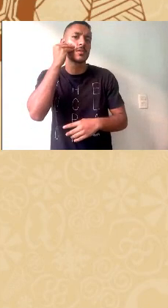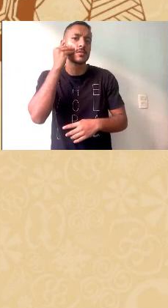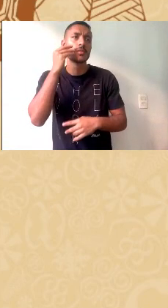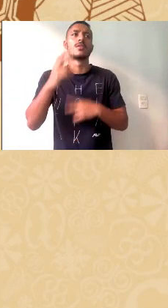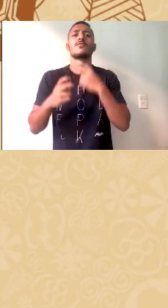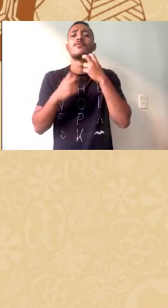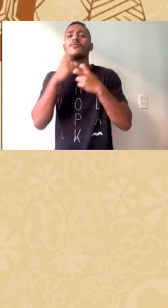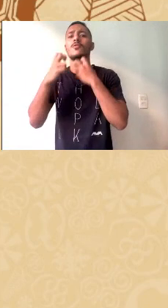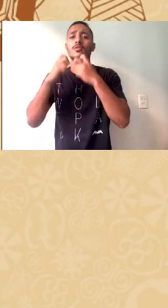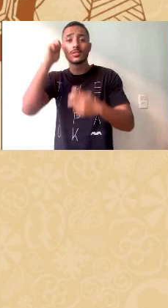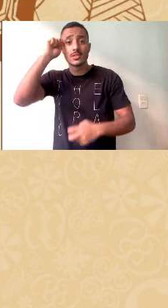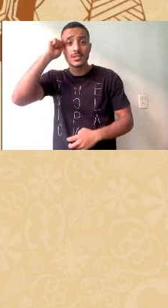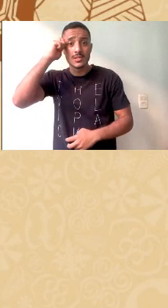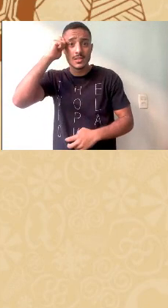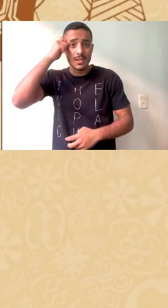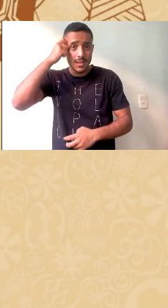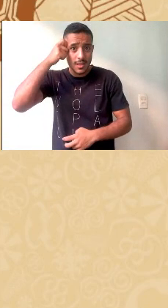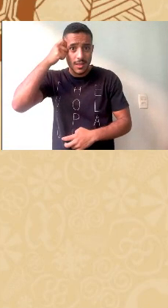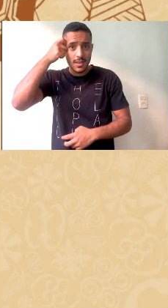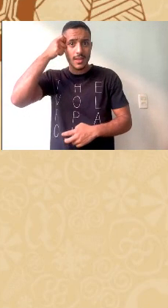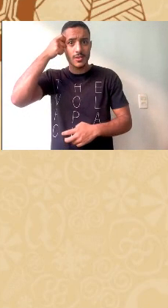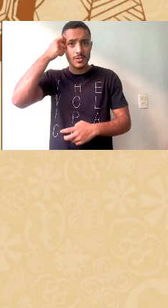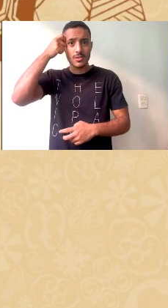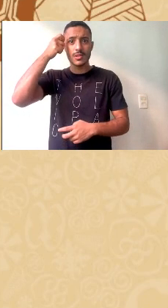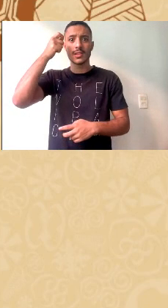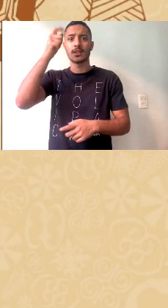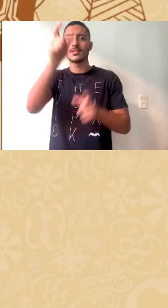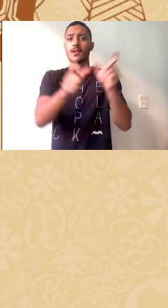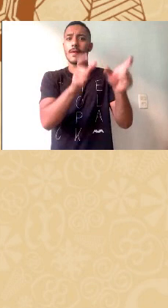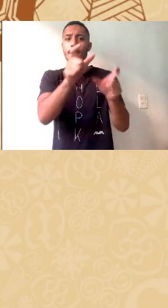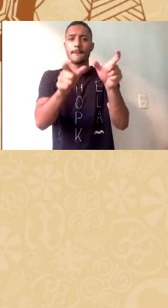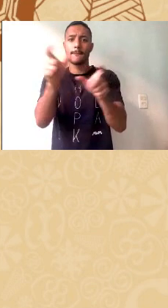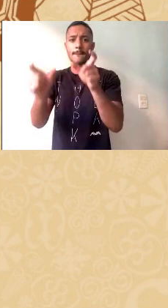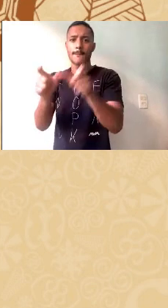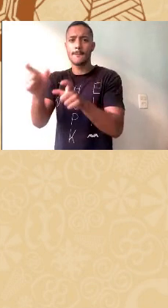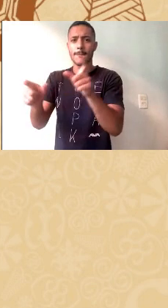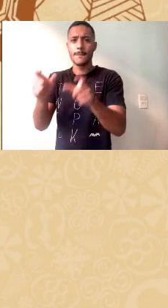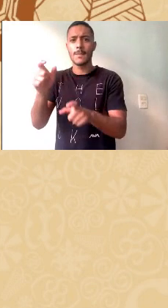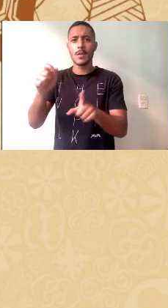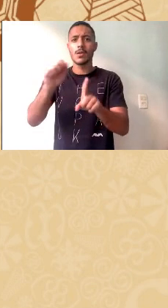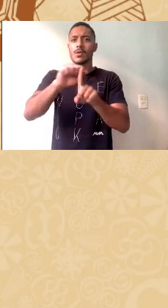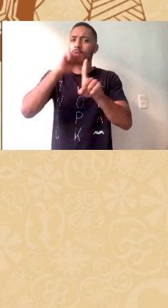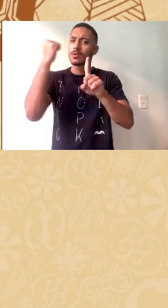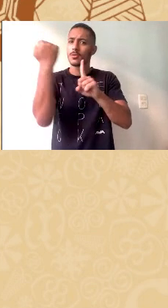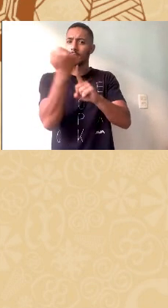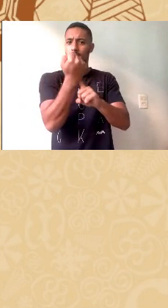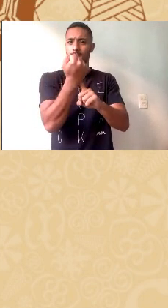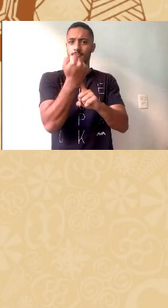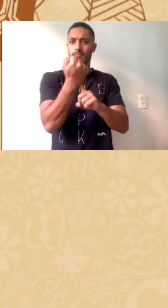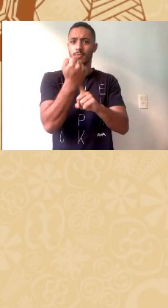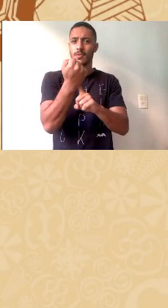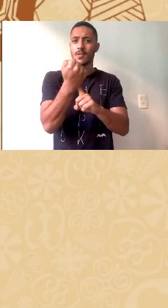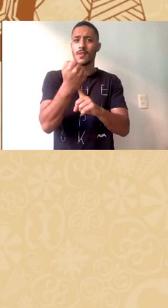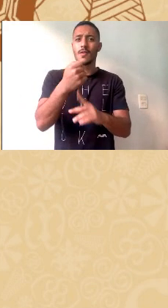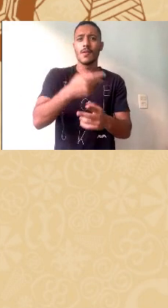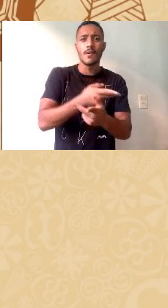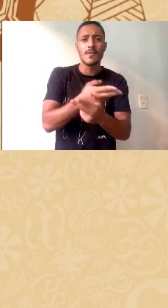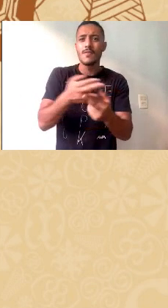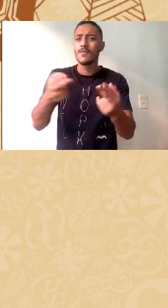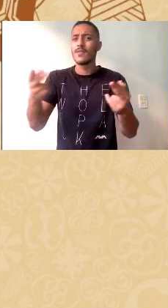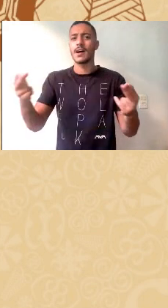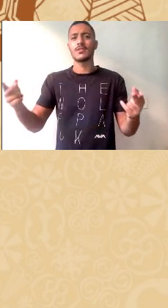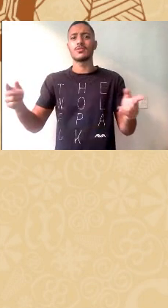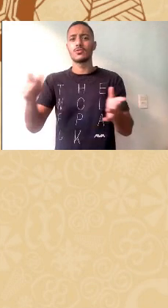sociedade. Então, eu trouxe aqui alguns desses, foram vários jornais que foram publicados nessa época, alguns tiveram